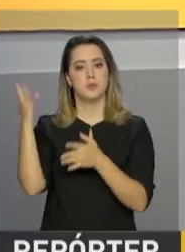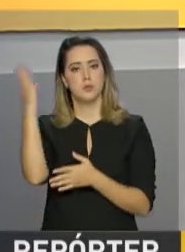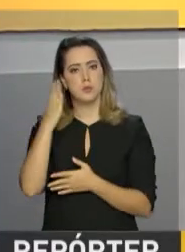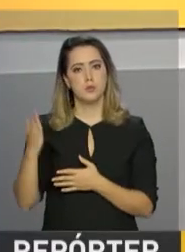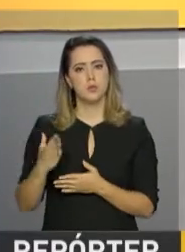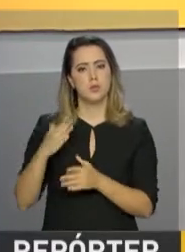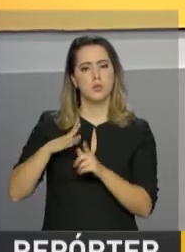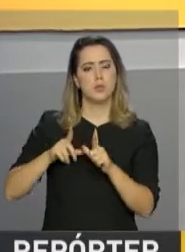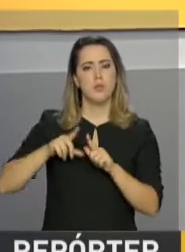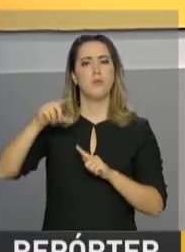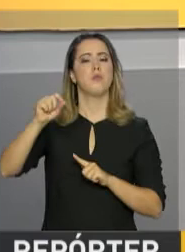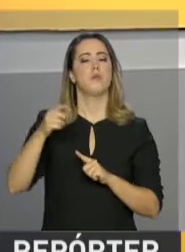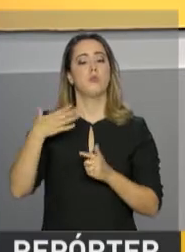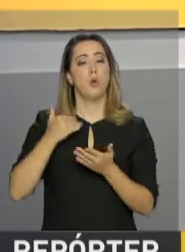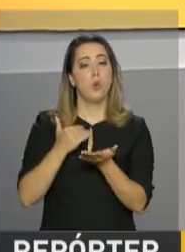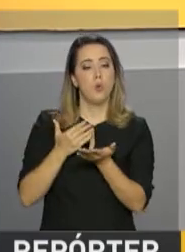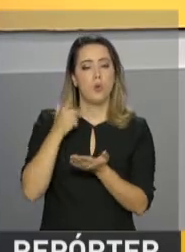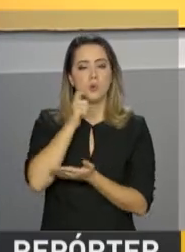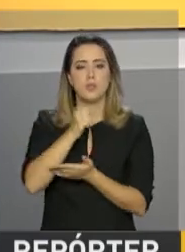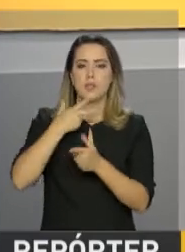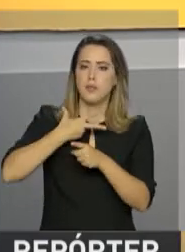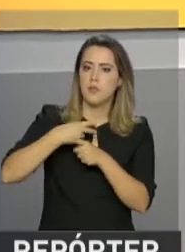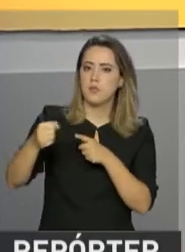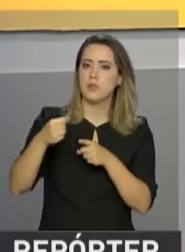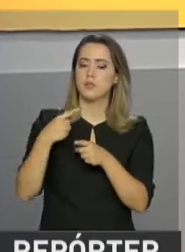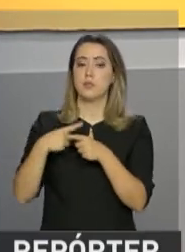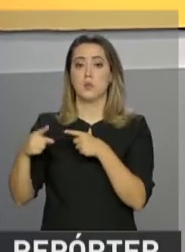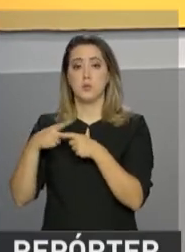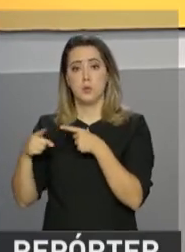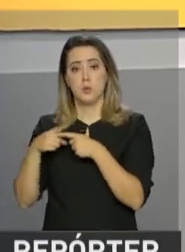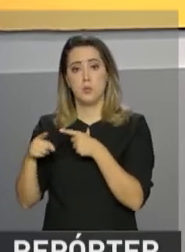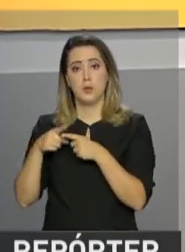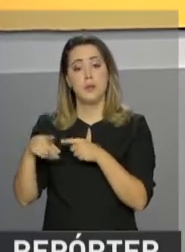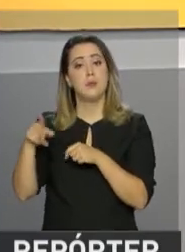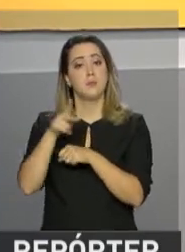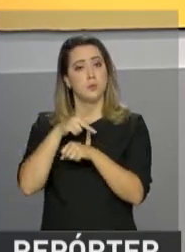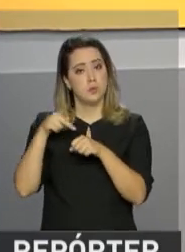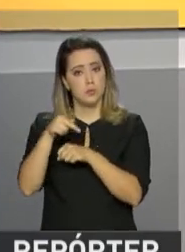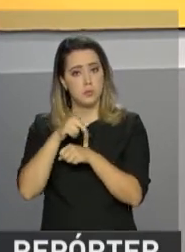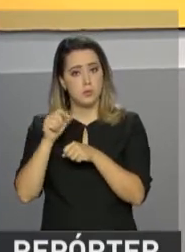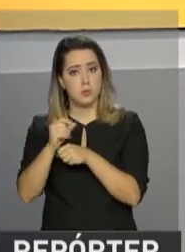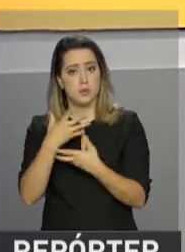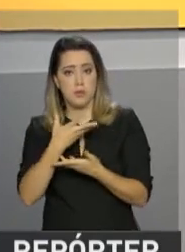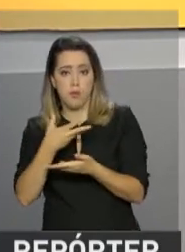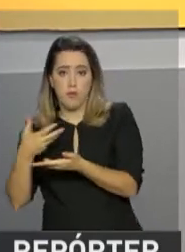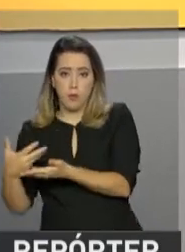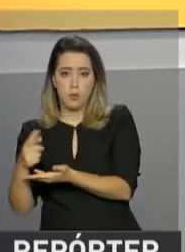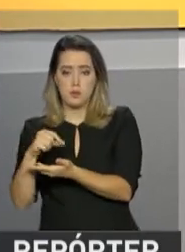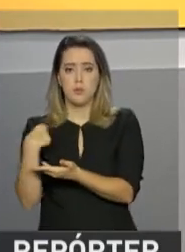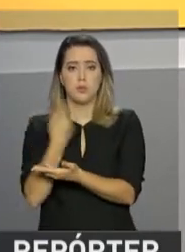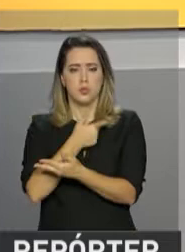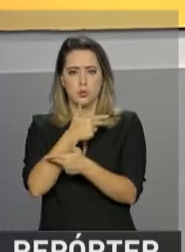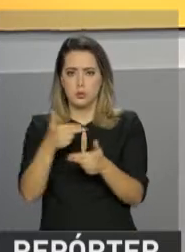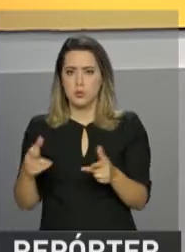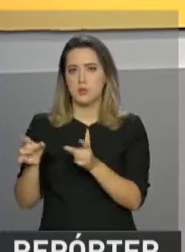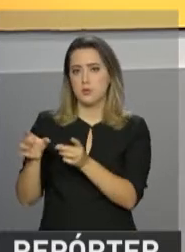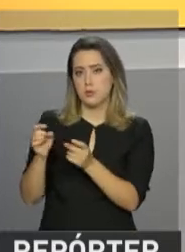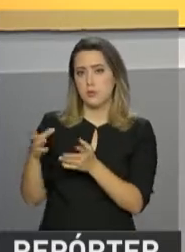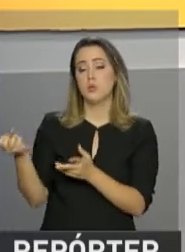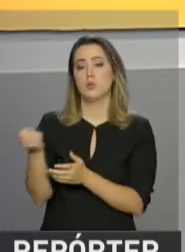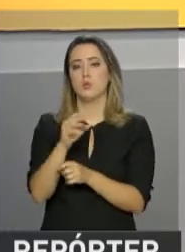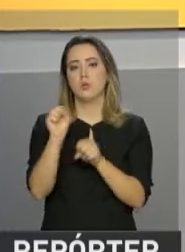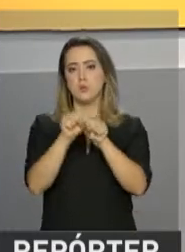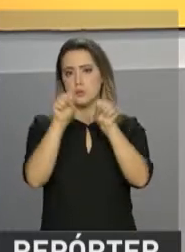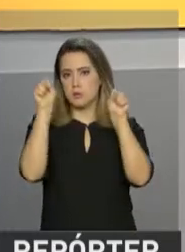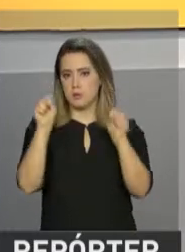e superar as barreiras impostas pelos países que vão receber nossos produtos esse é o objetivo de um novo sistema lançado